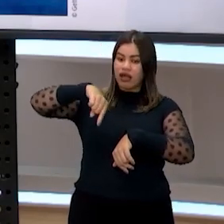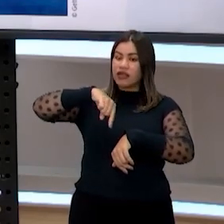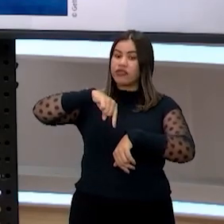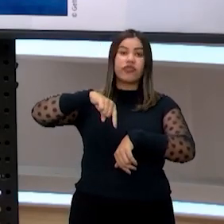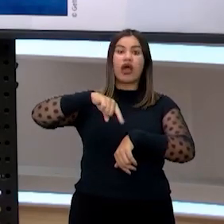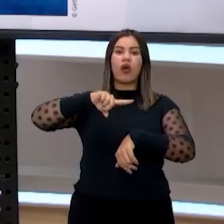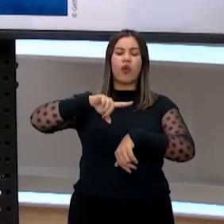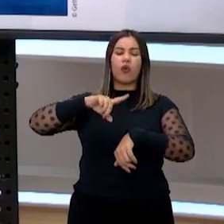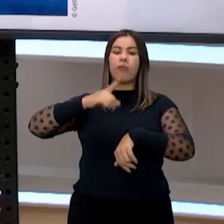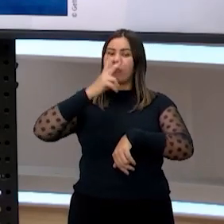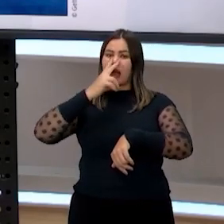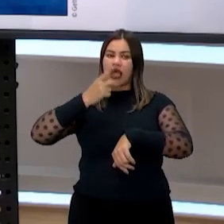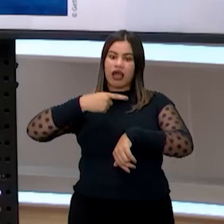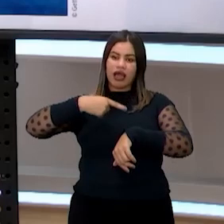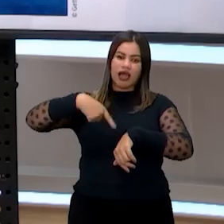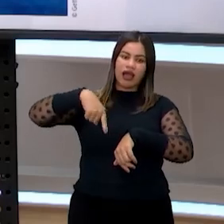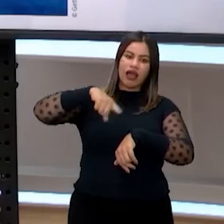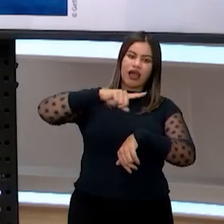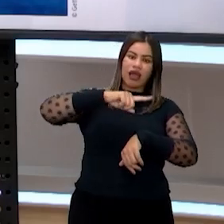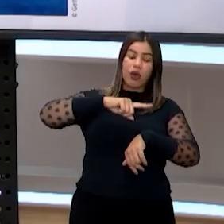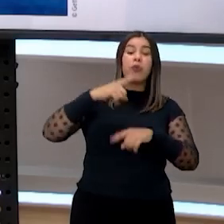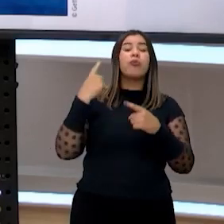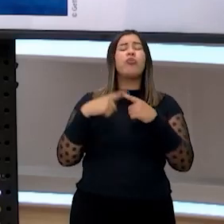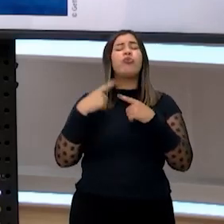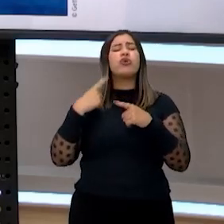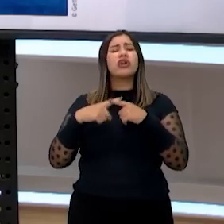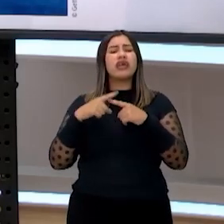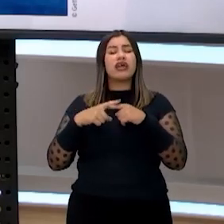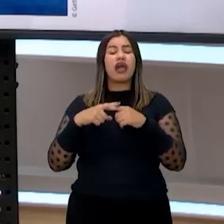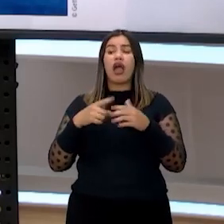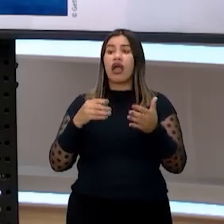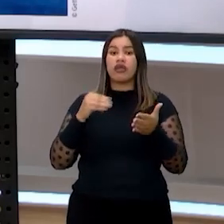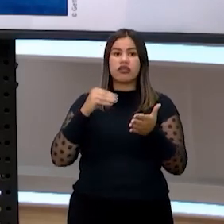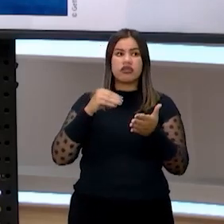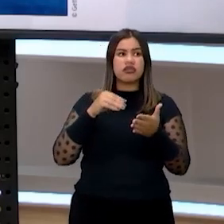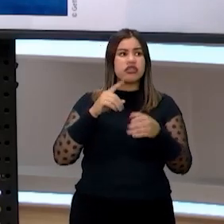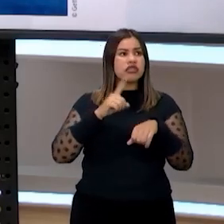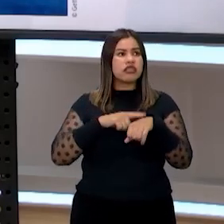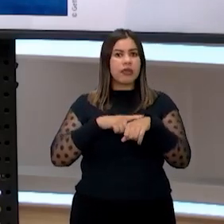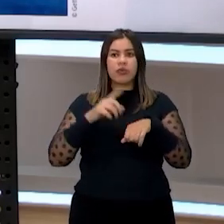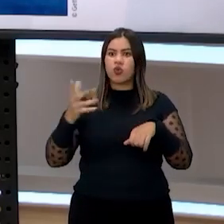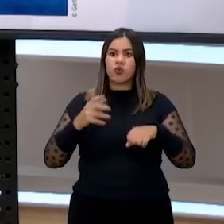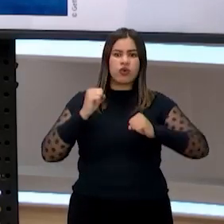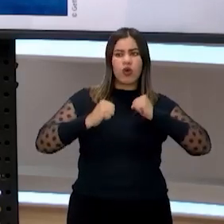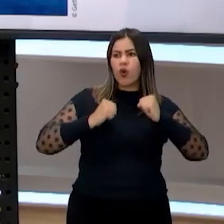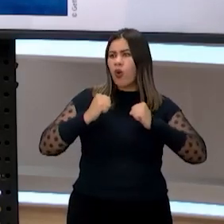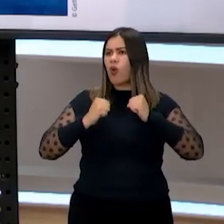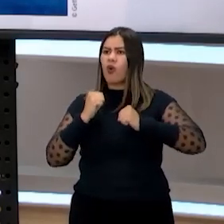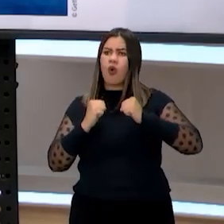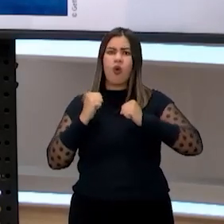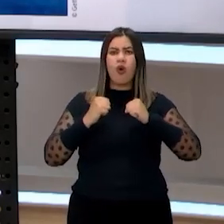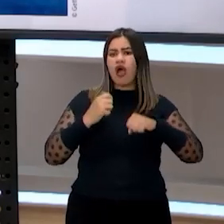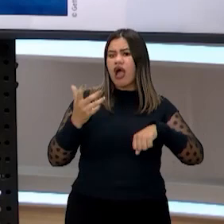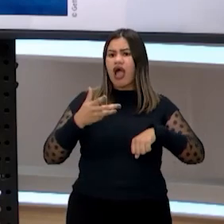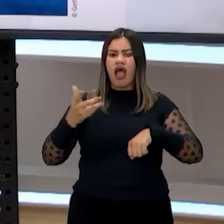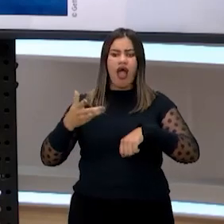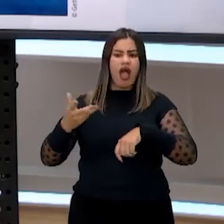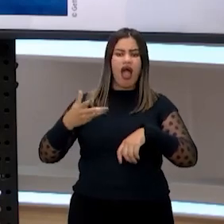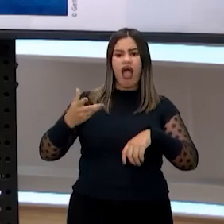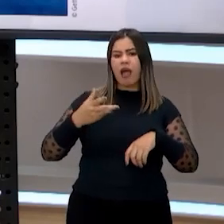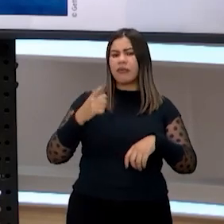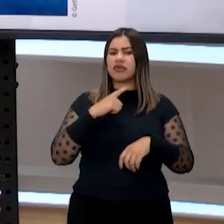tantos minutos para alguma coisa. Isso Depois mesmo. faltam tantos minutos para alguma coisa. É isso mesmo. A gente está sempre correndo atrás de alguma coisa e